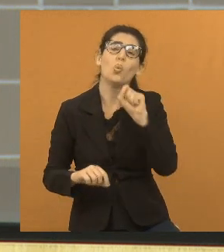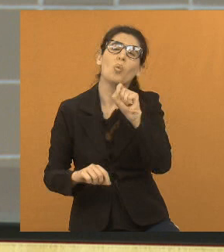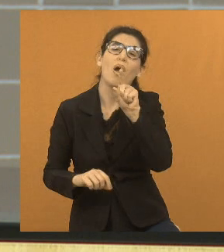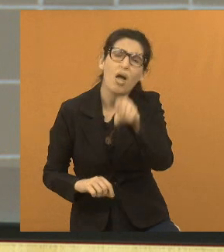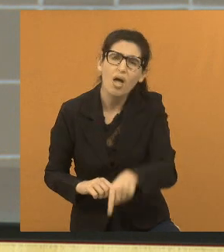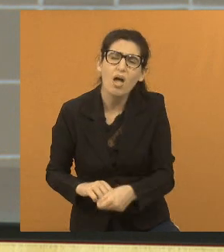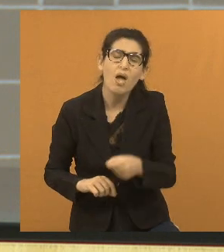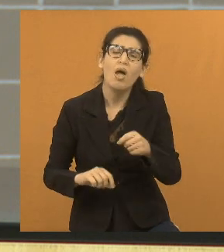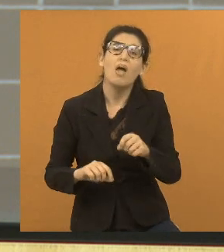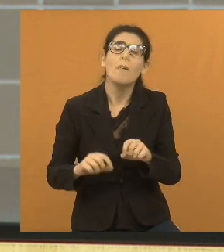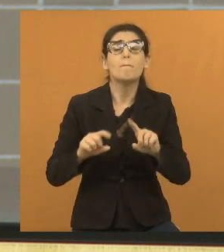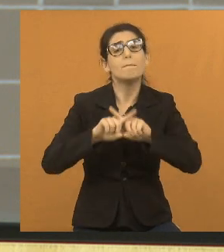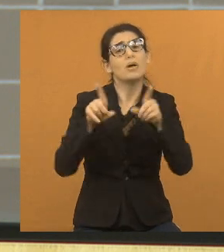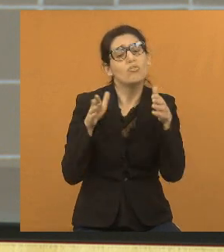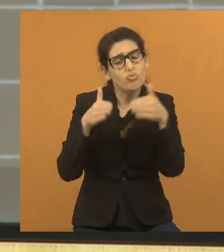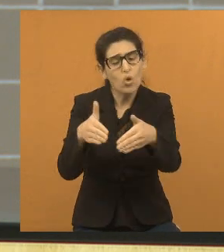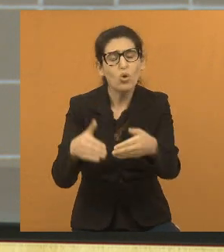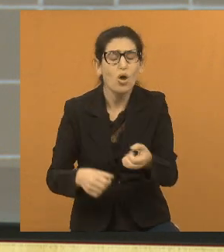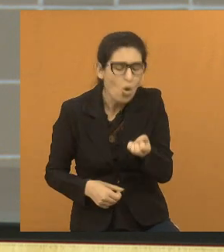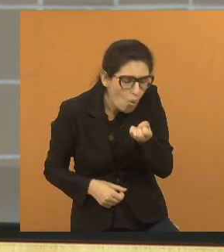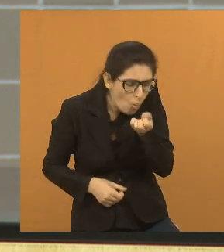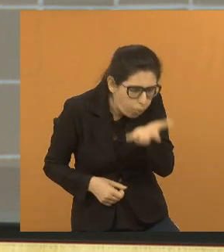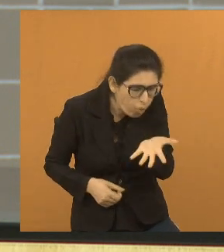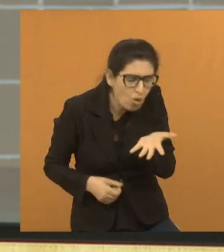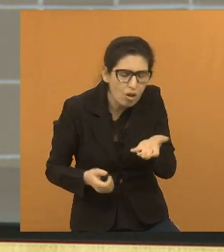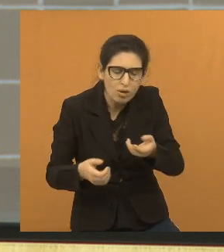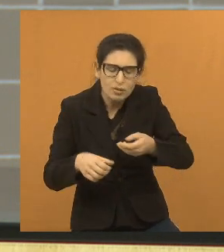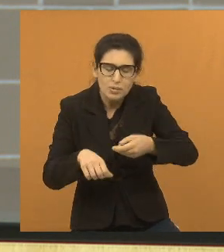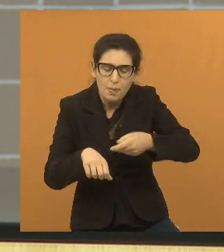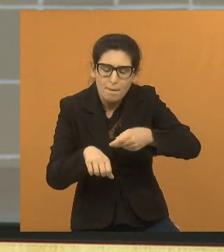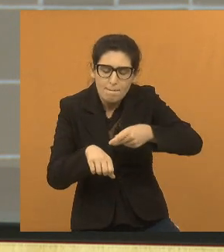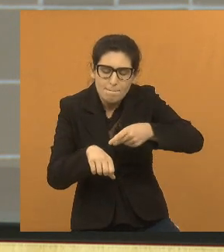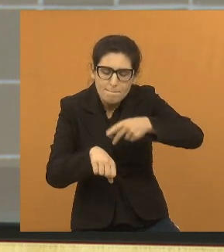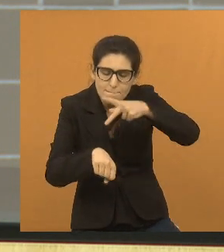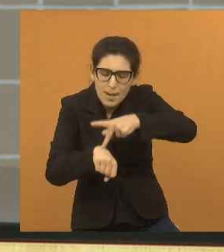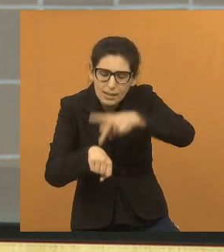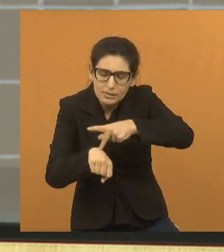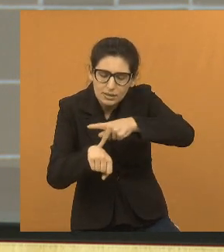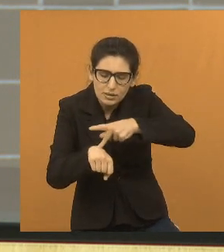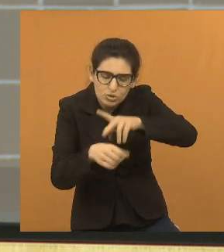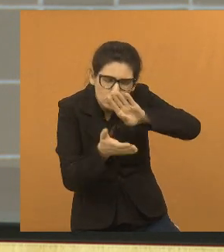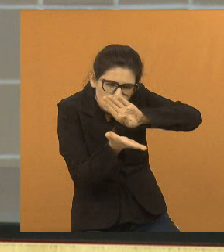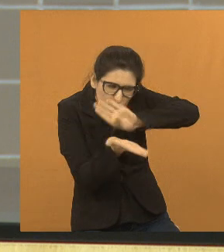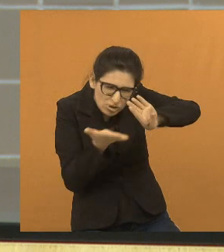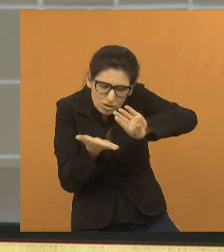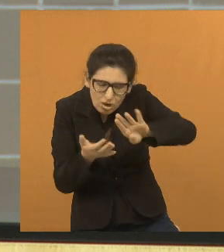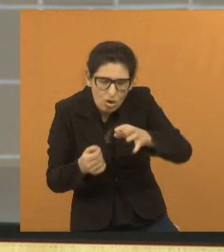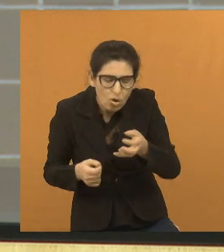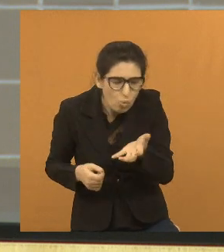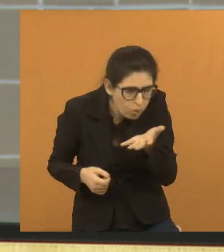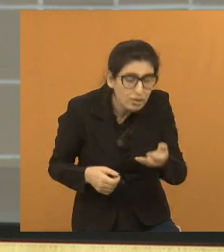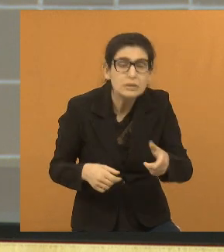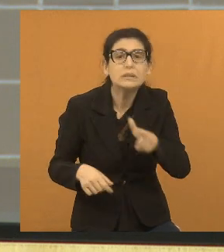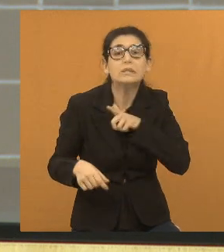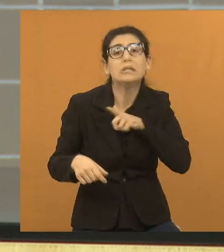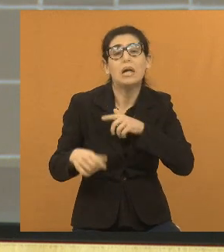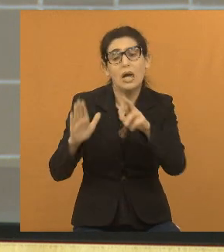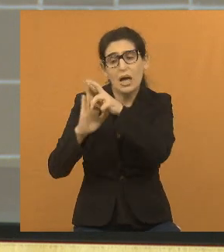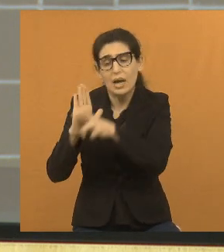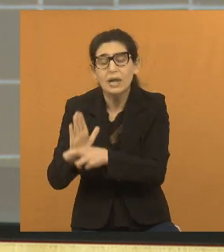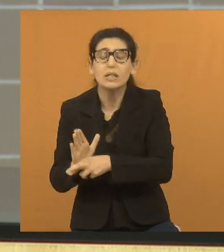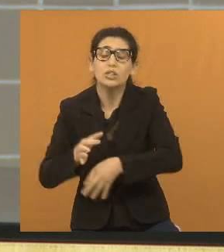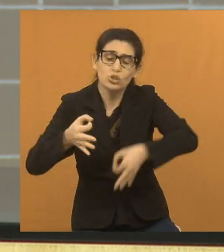bom lembrar que existe uma gestão de competências no ordenamento jurídico brasileiro, né?